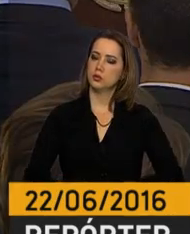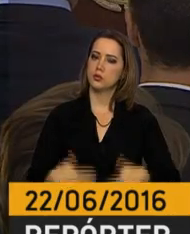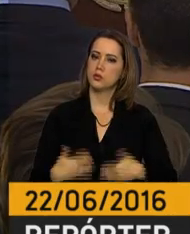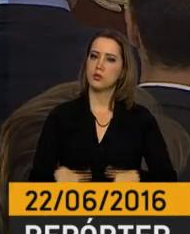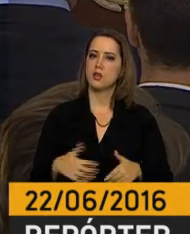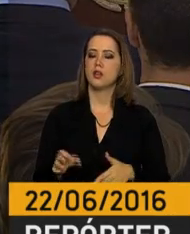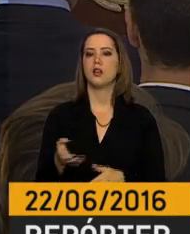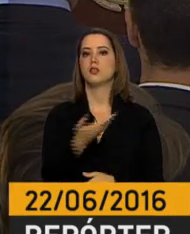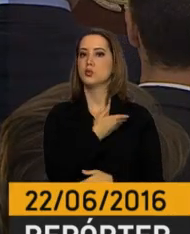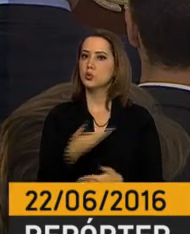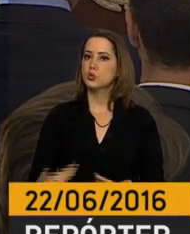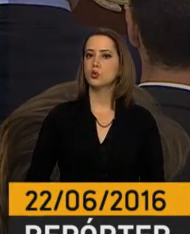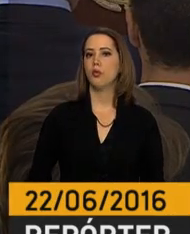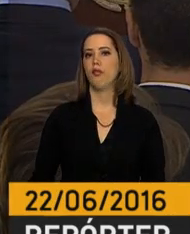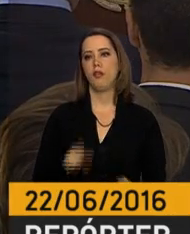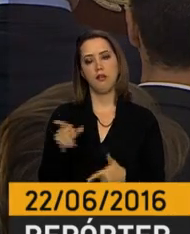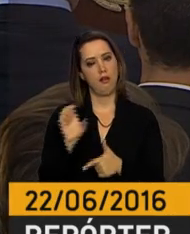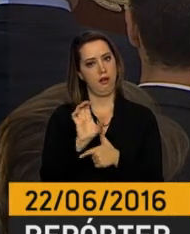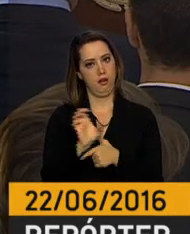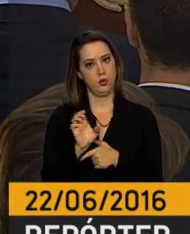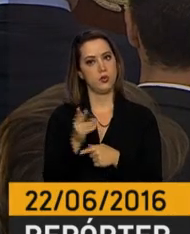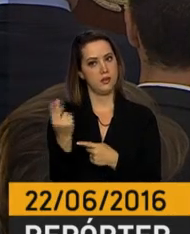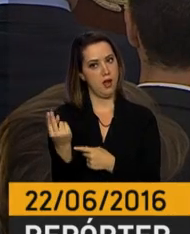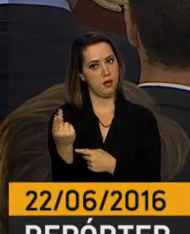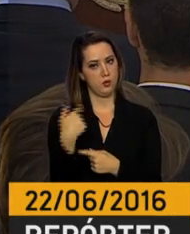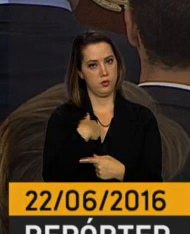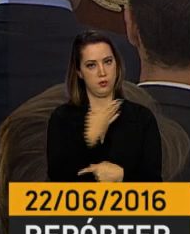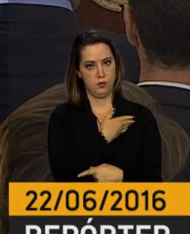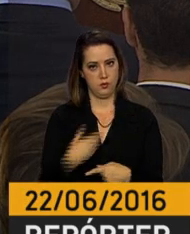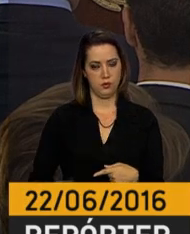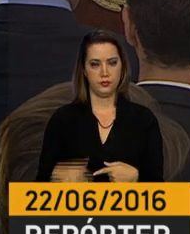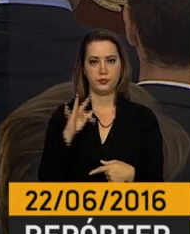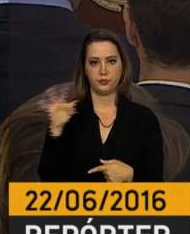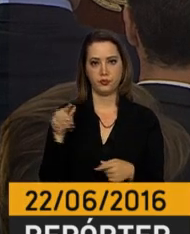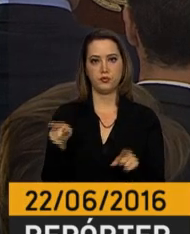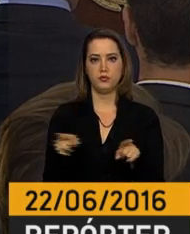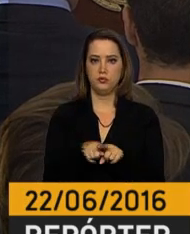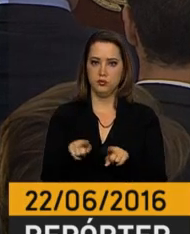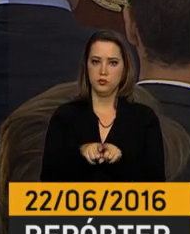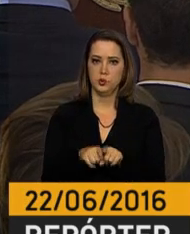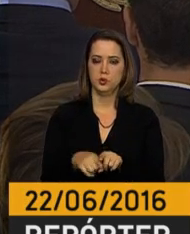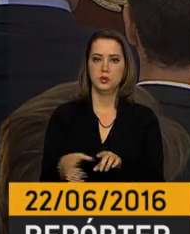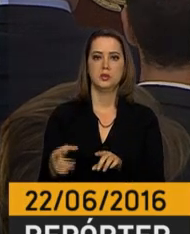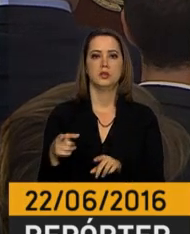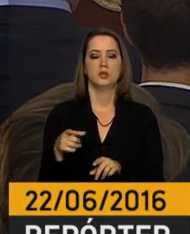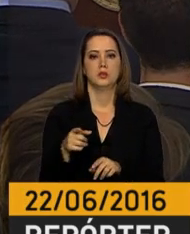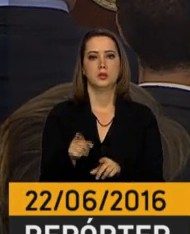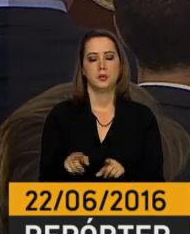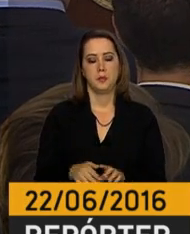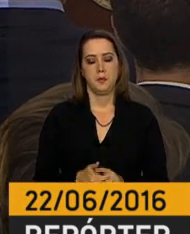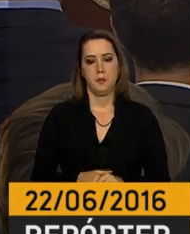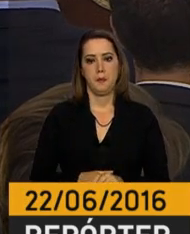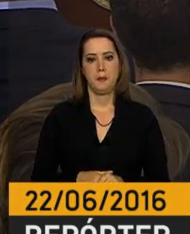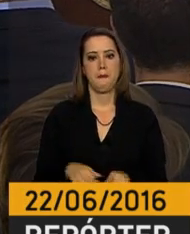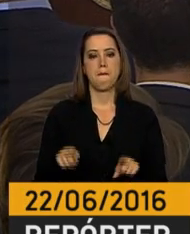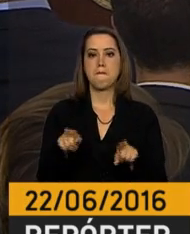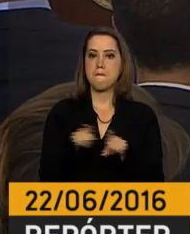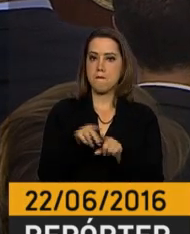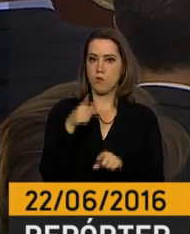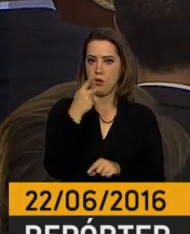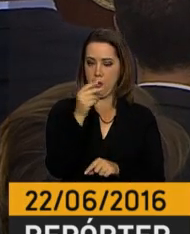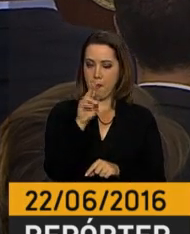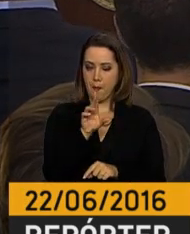questão que vai tomar conta por assim dizer da Federação e até o Paulo usou a expressão